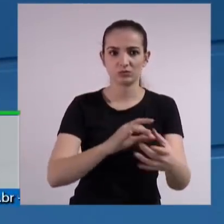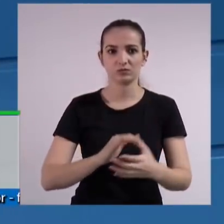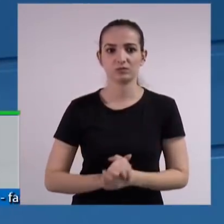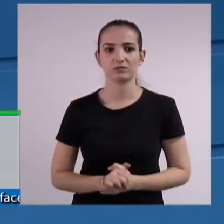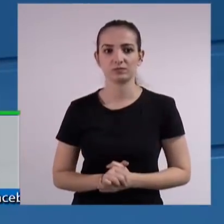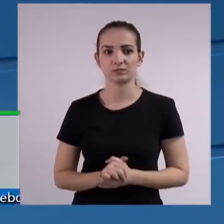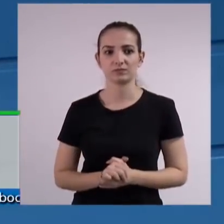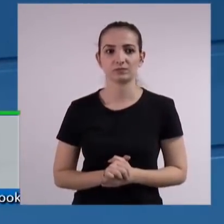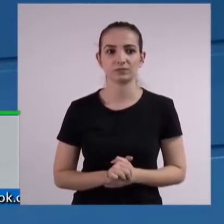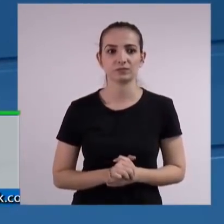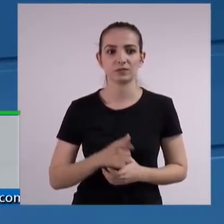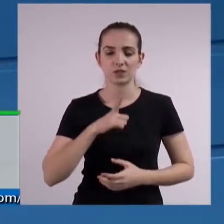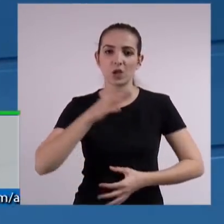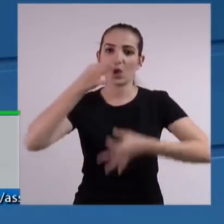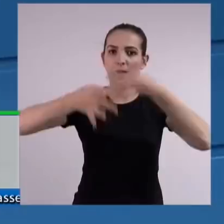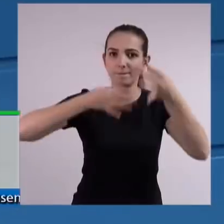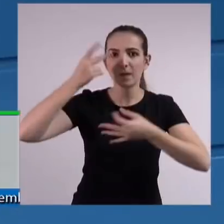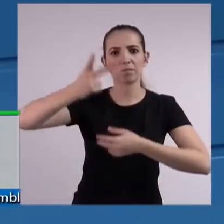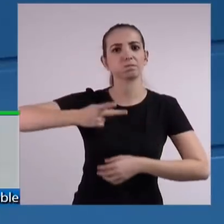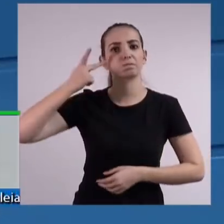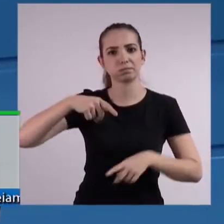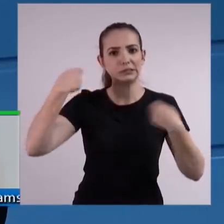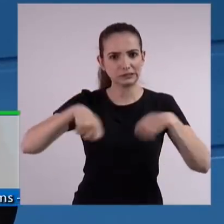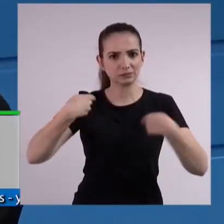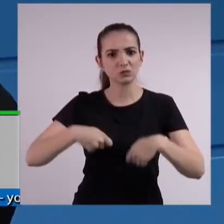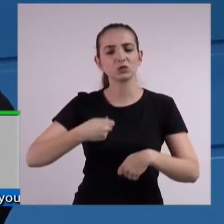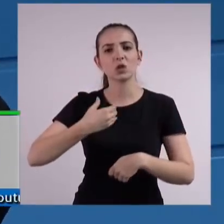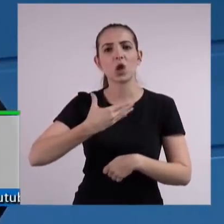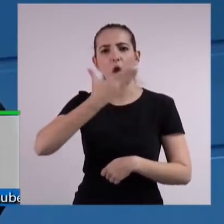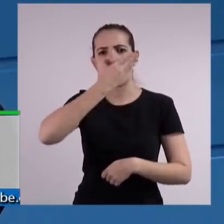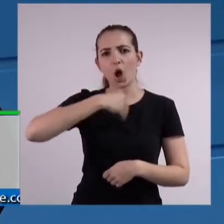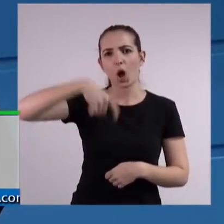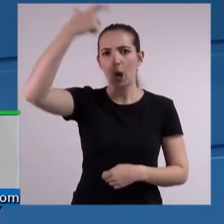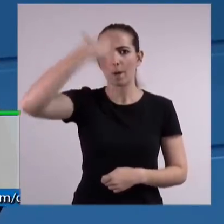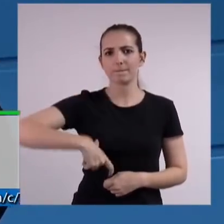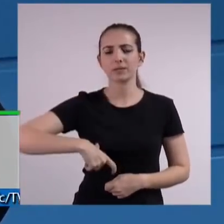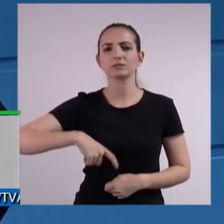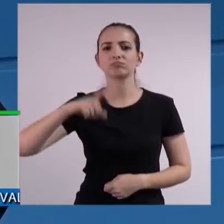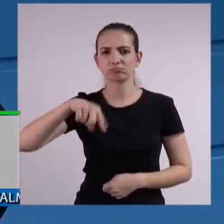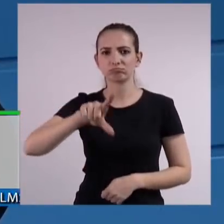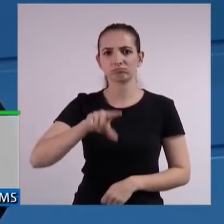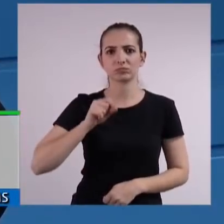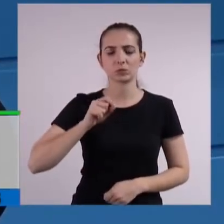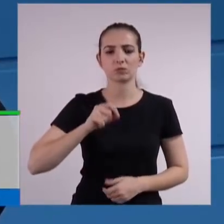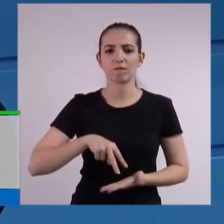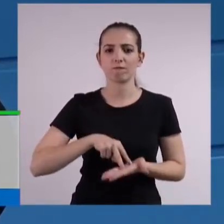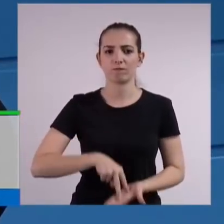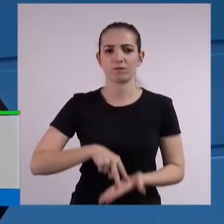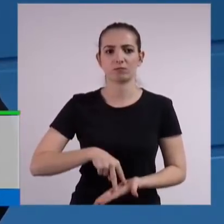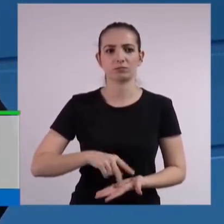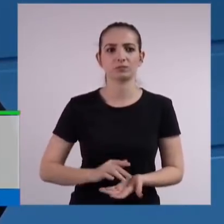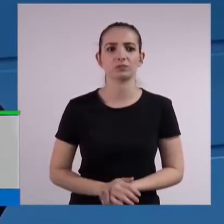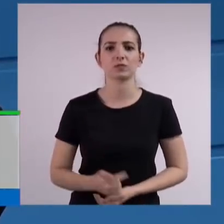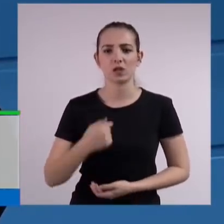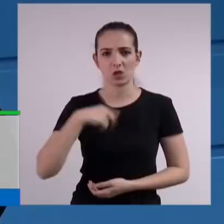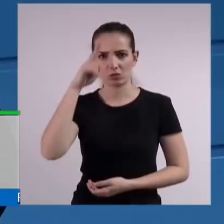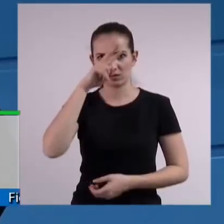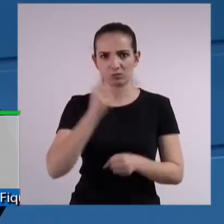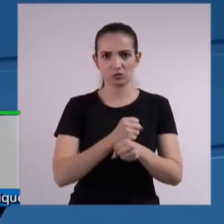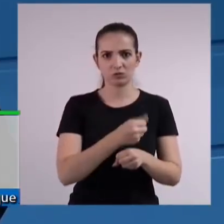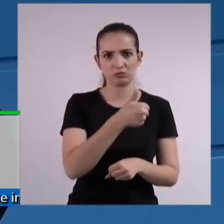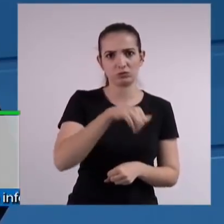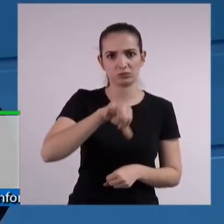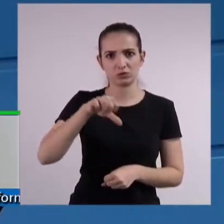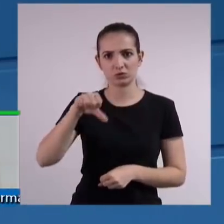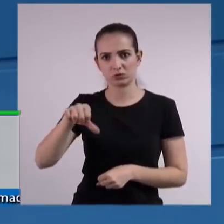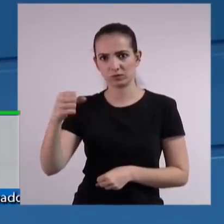de posições políticas que tem que ser tomado por homens que são decididos. E eu me lembro de, em